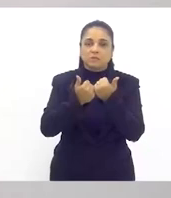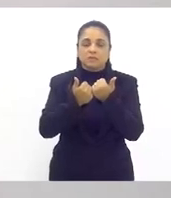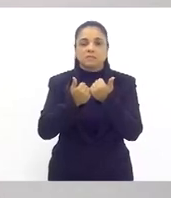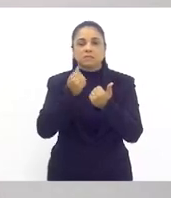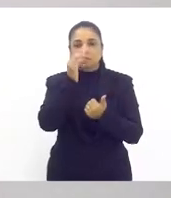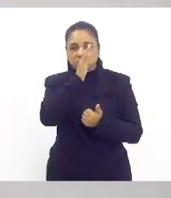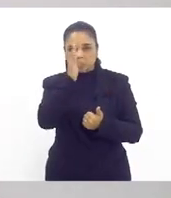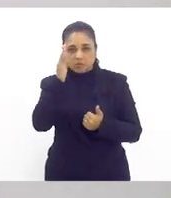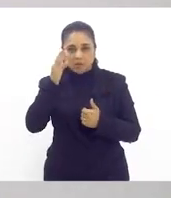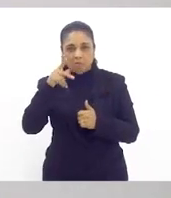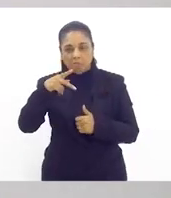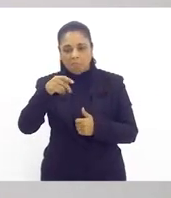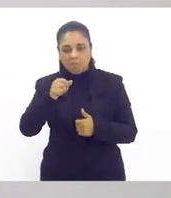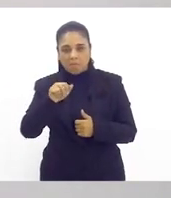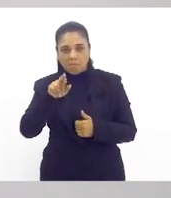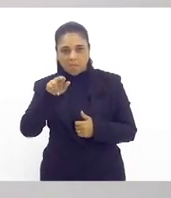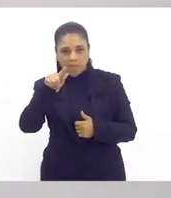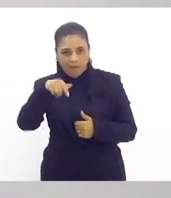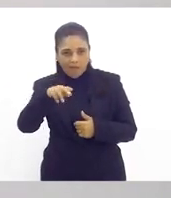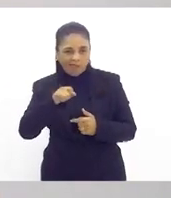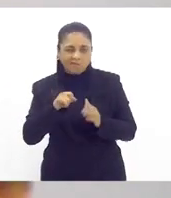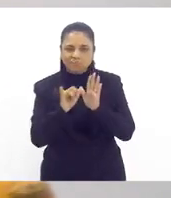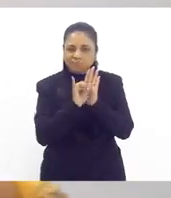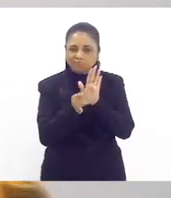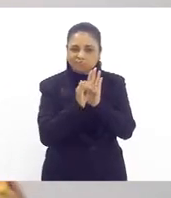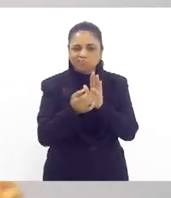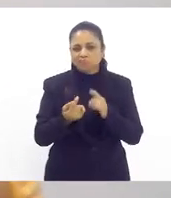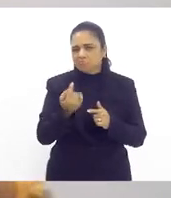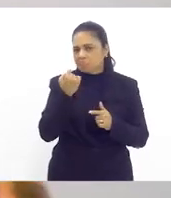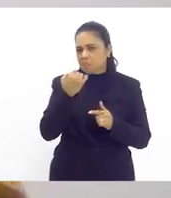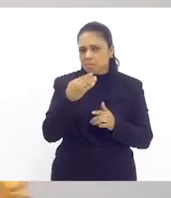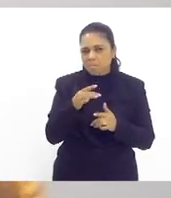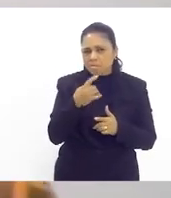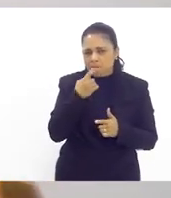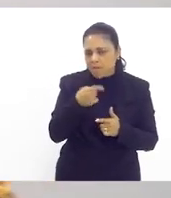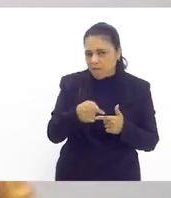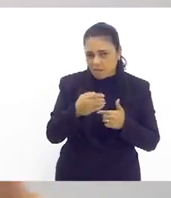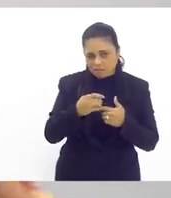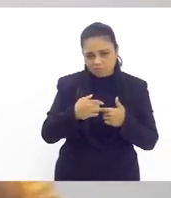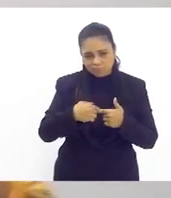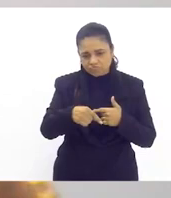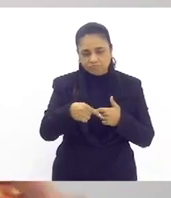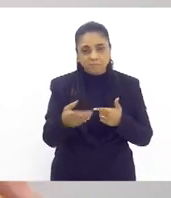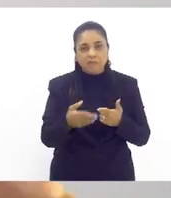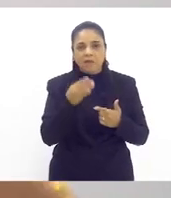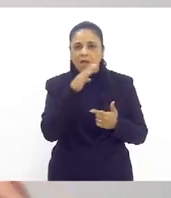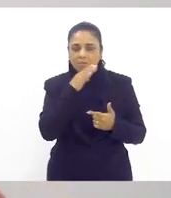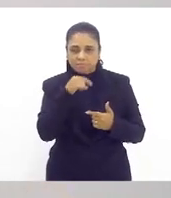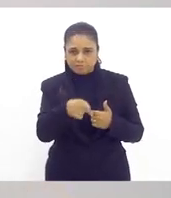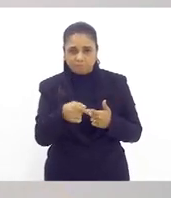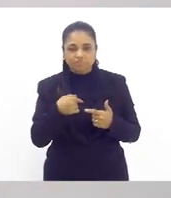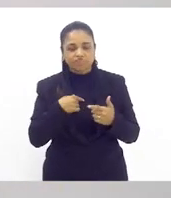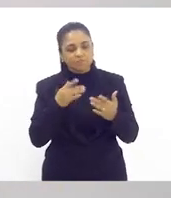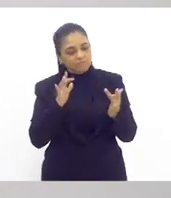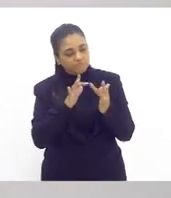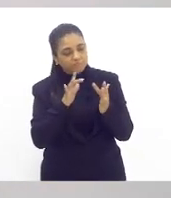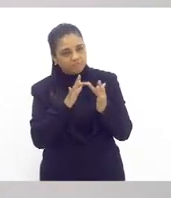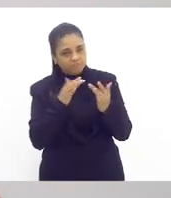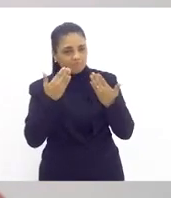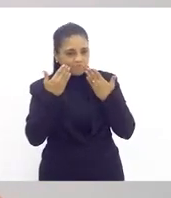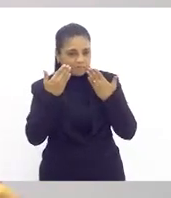fizemos agora recentemente um edital então quero me colocar a sua disposição pra gente afinando essa relação